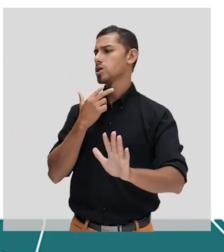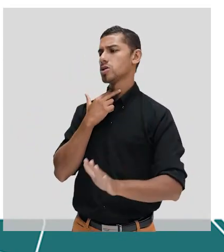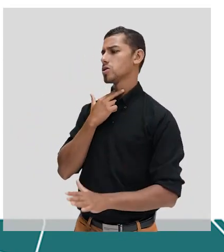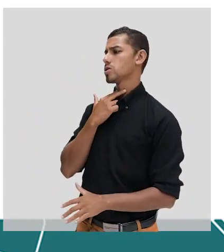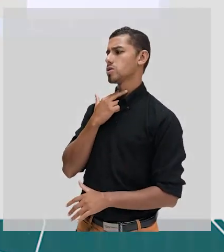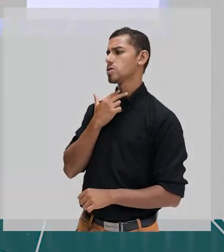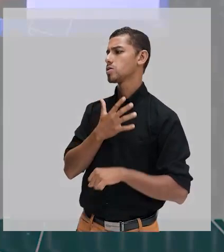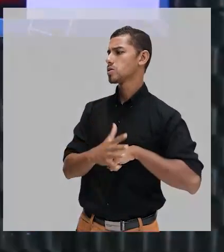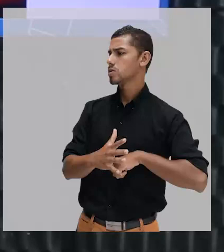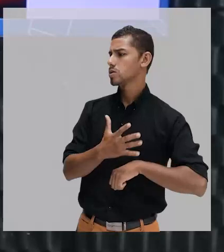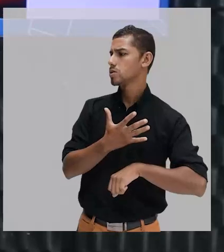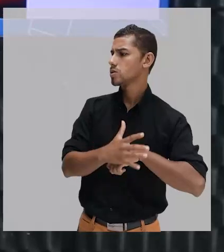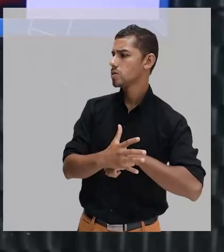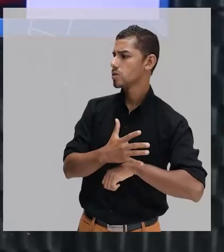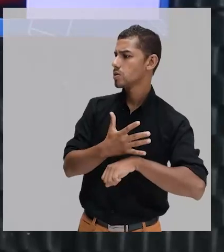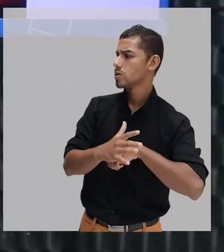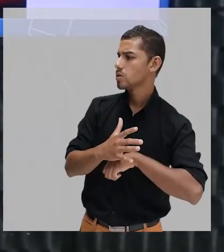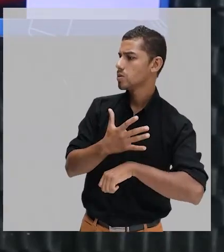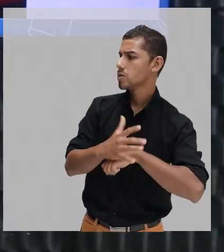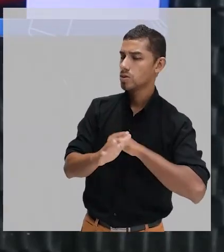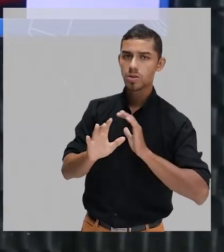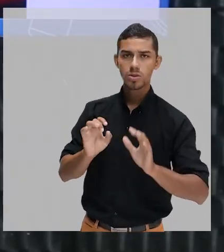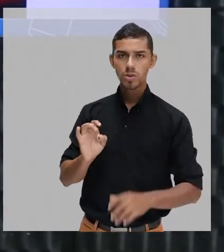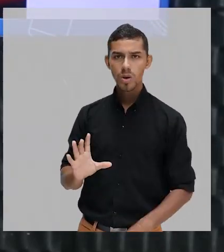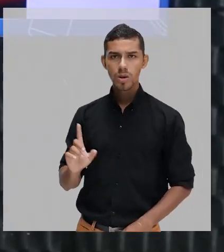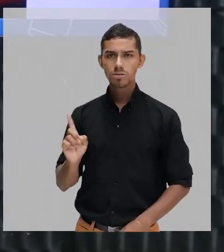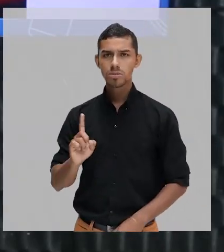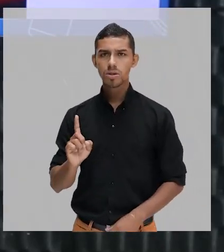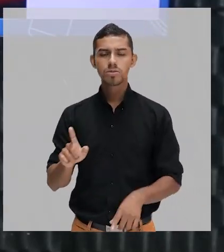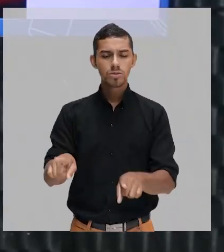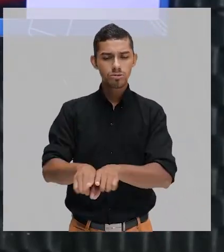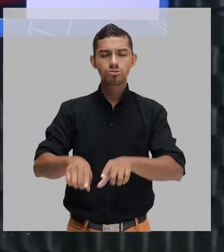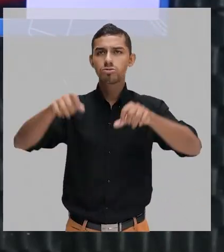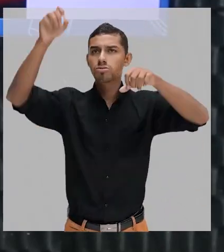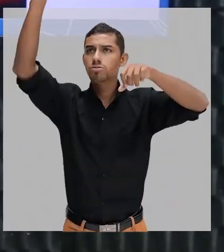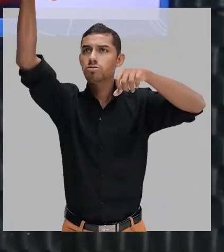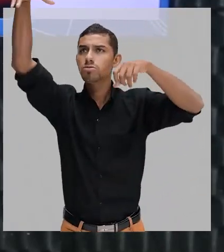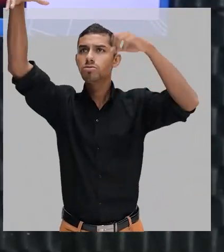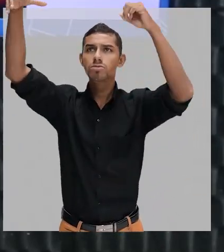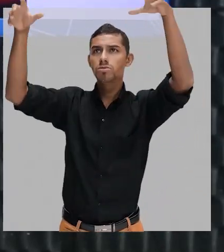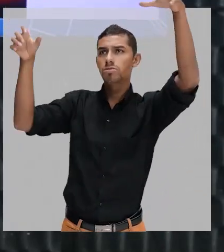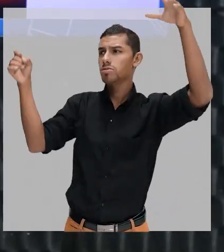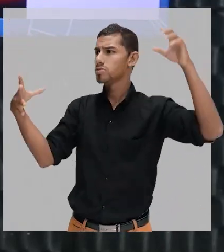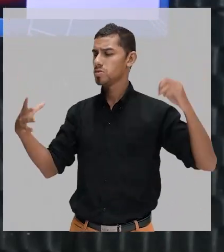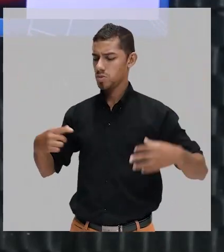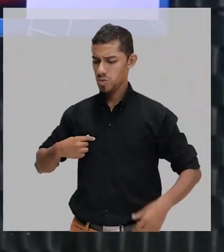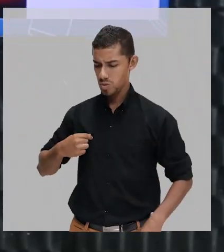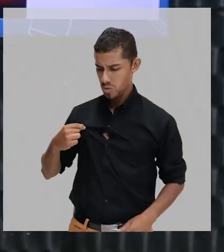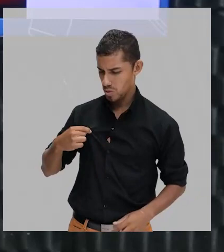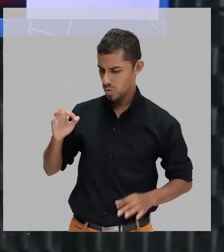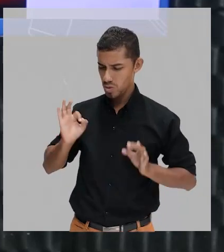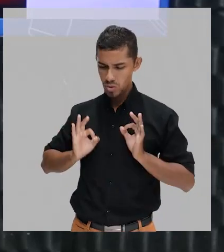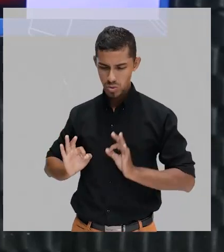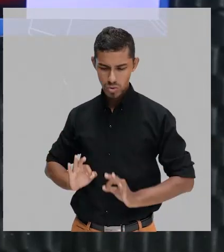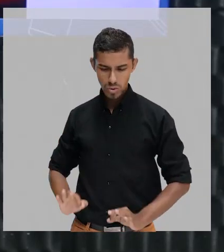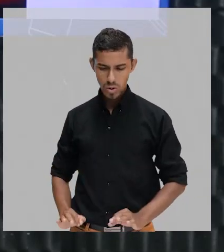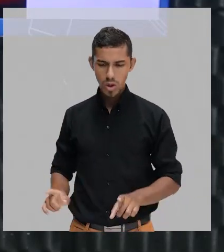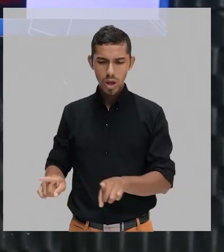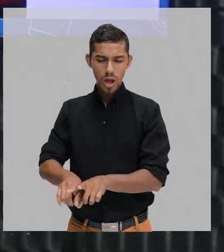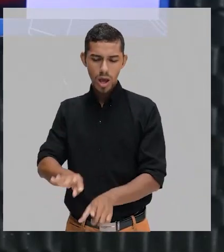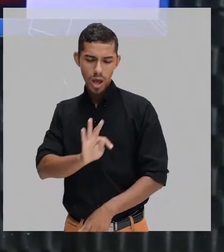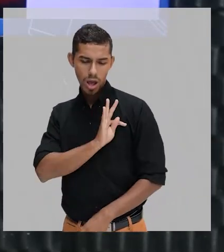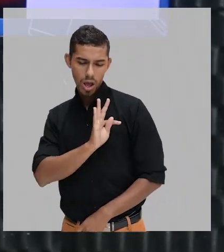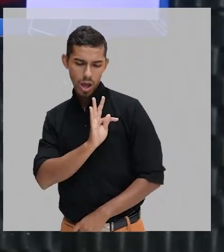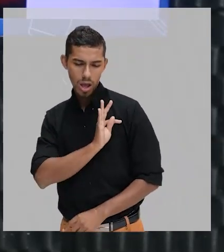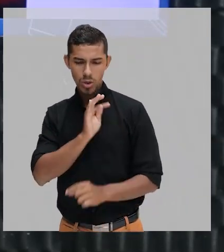Ensaio, ensaio, ensaio. Não é só isso. Tem iluminação, tem o cenário, tem o figurino, tem a técnica, tem o som.